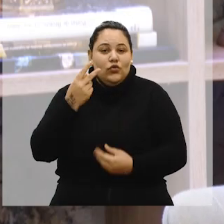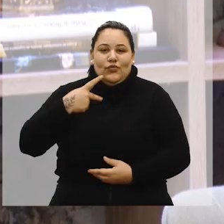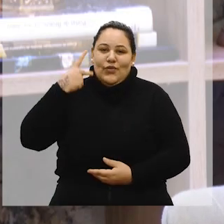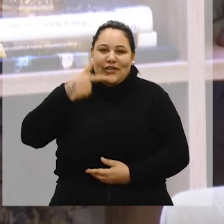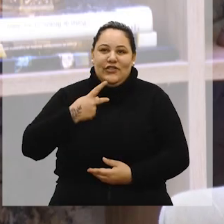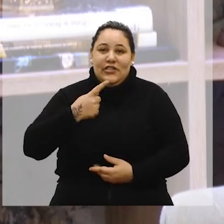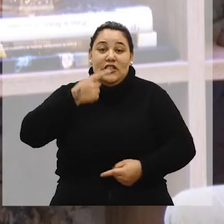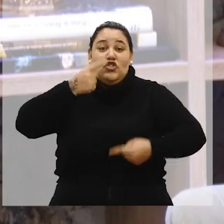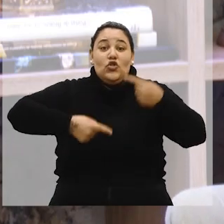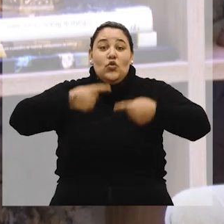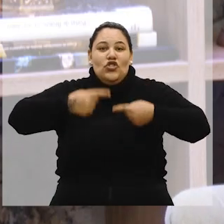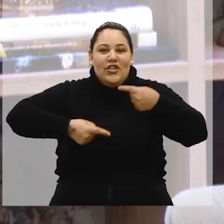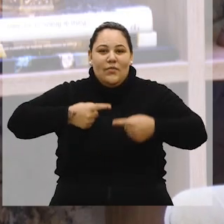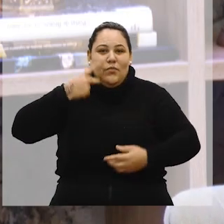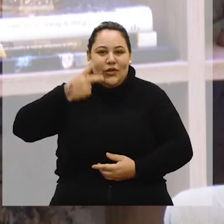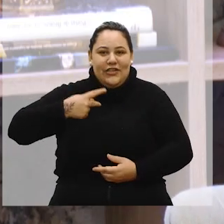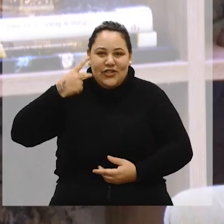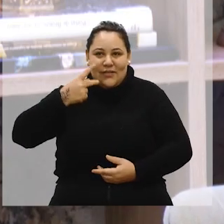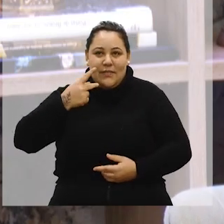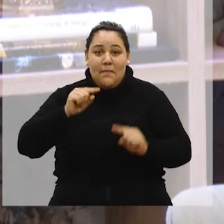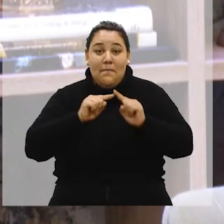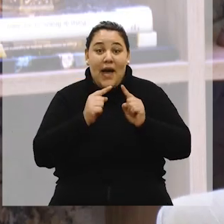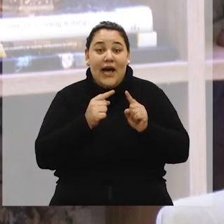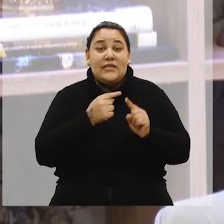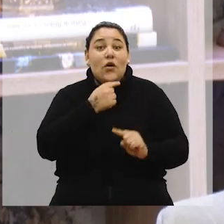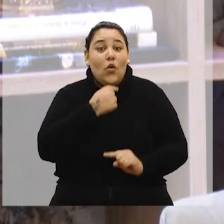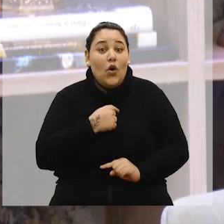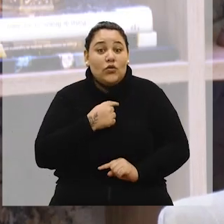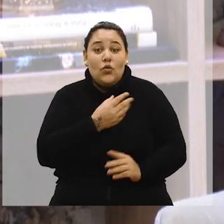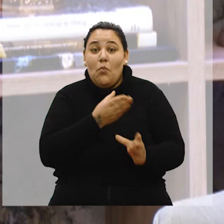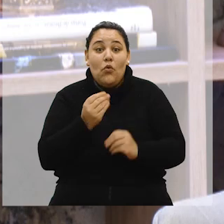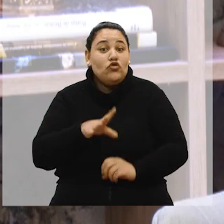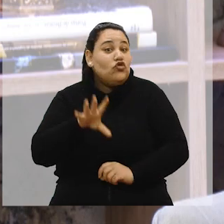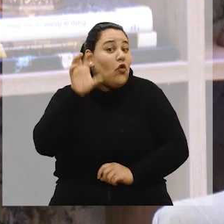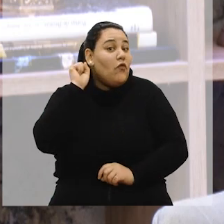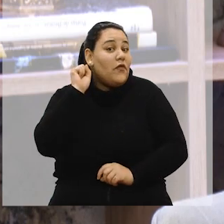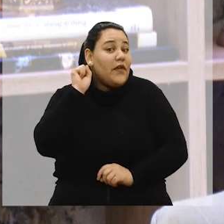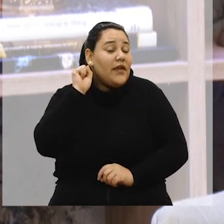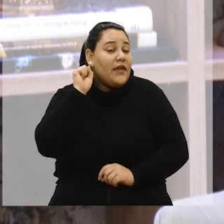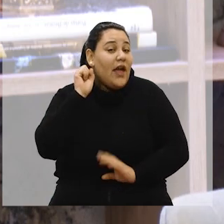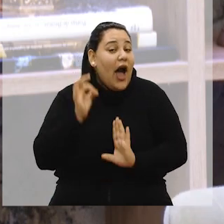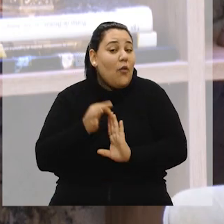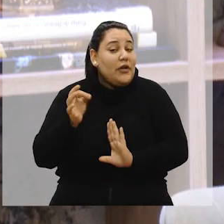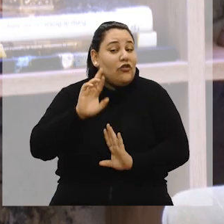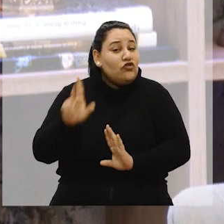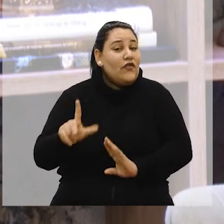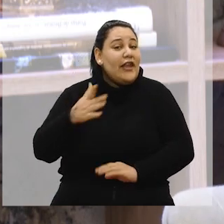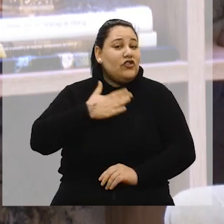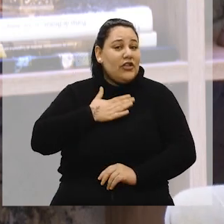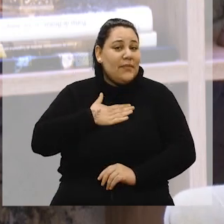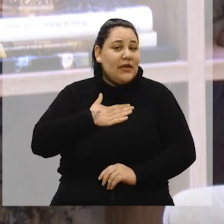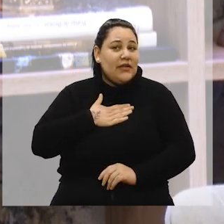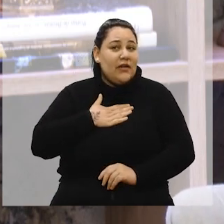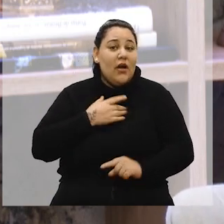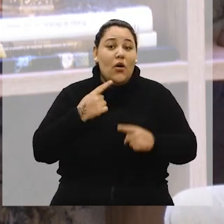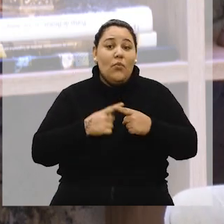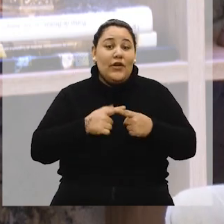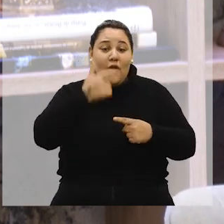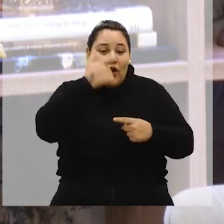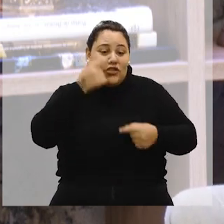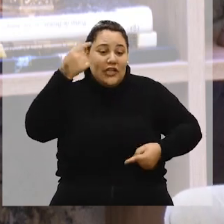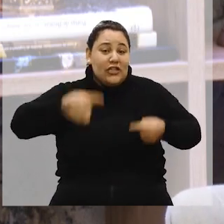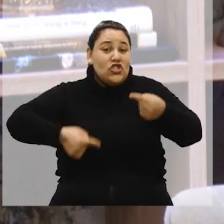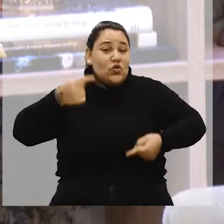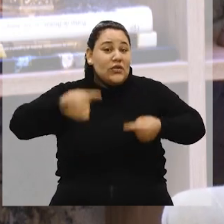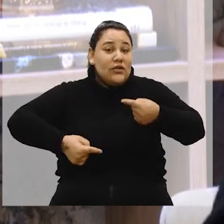política e de discutir política. Mas eu gosto muito de ouvir o contraponto daquilo que eu acho certo também, porque eu acho que é nesse embate que a